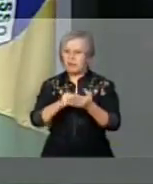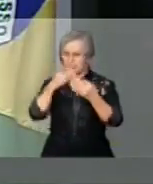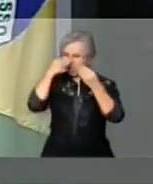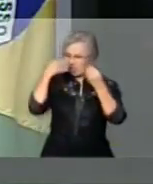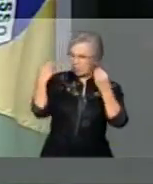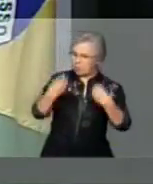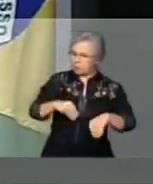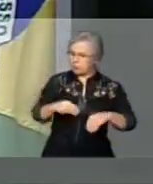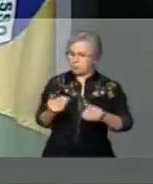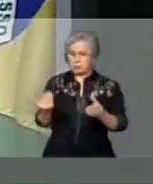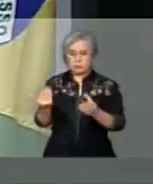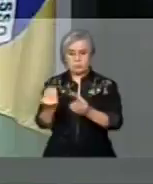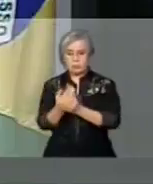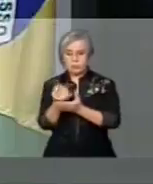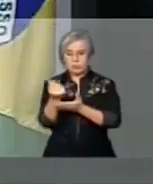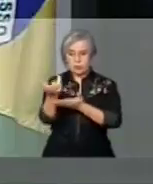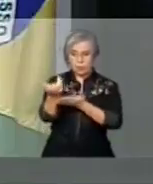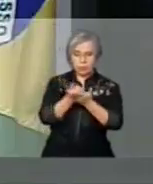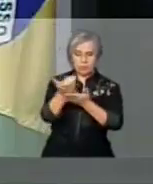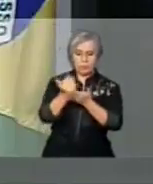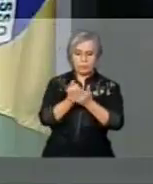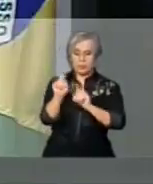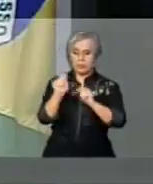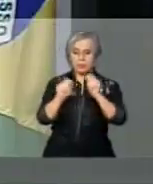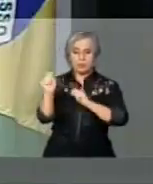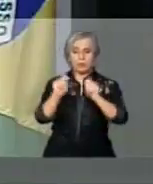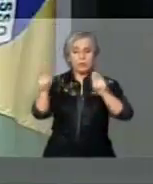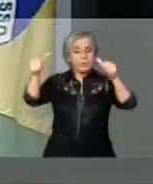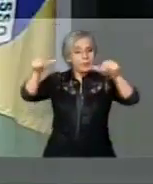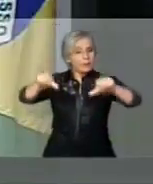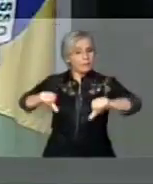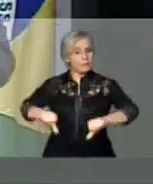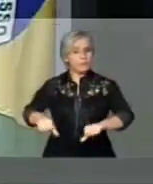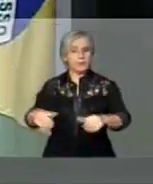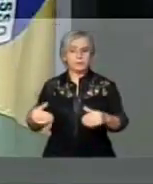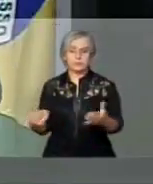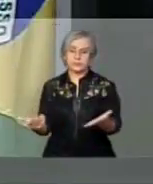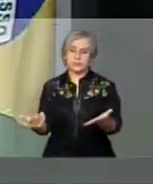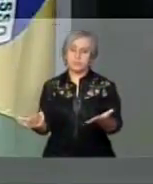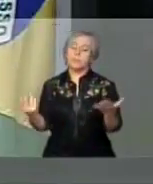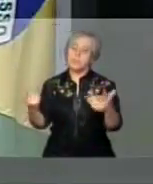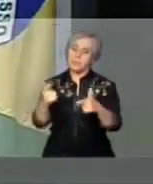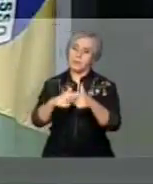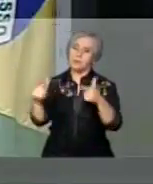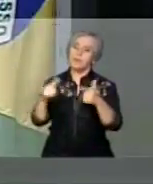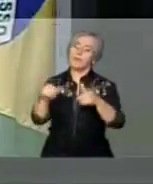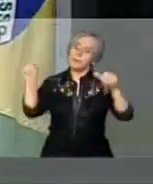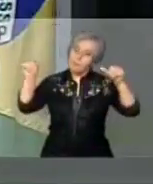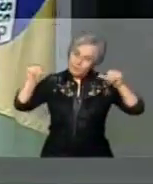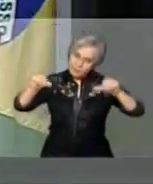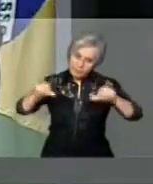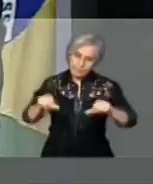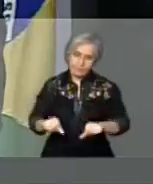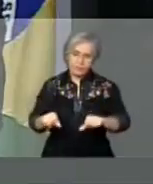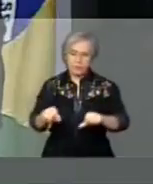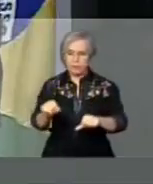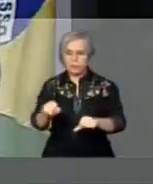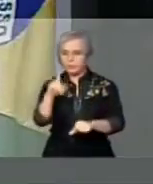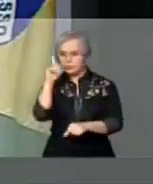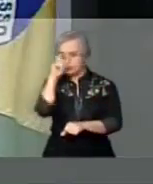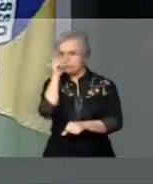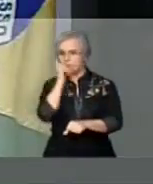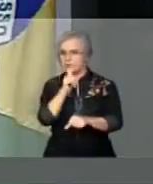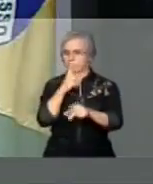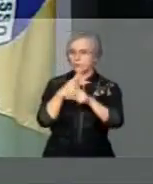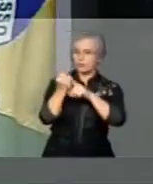do processo arrecadatório da atividade econômica, que, evidentemente, agrava ainda mais a possibilidade de superação disso.